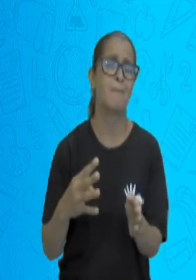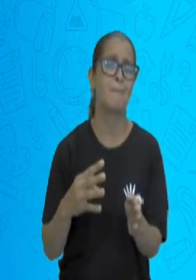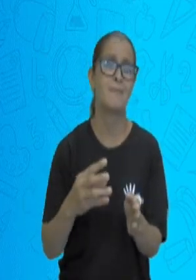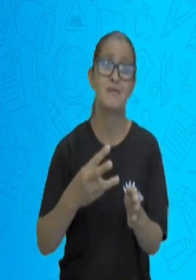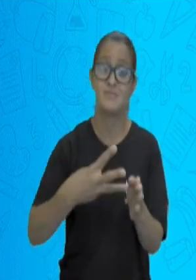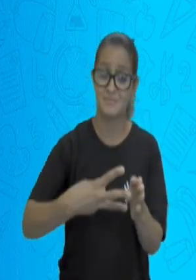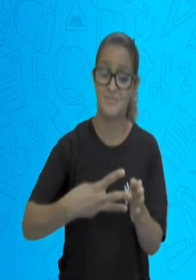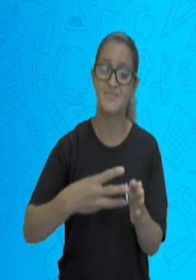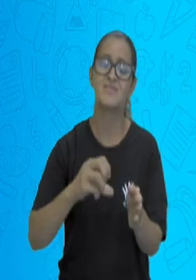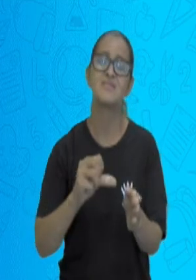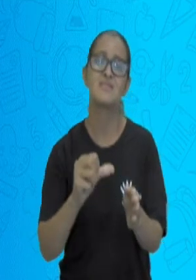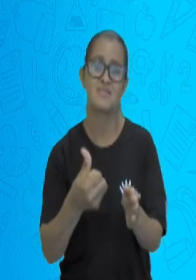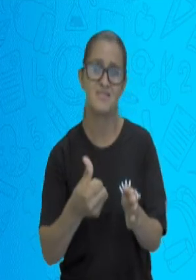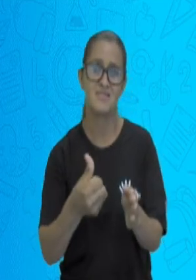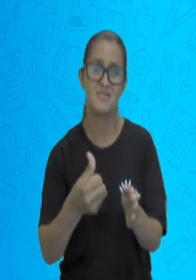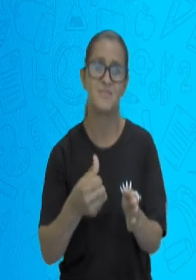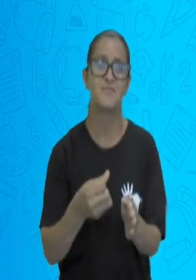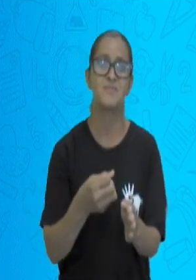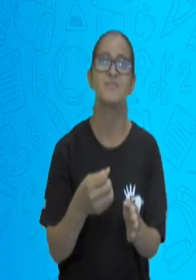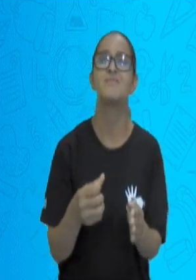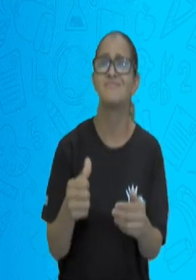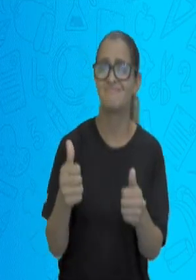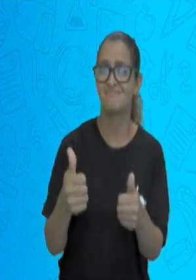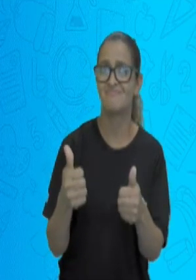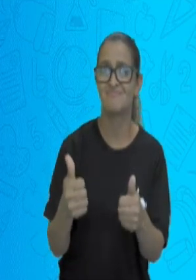é o 36.